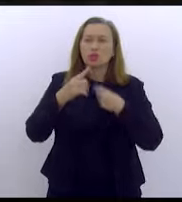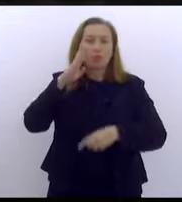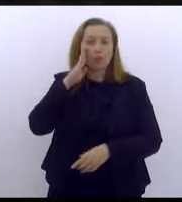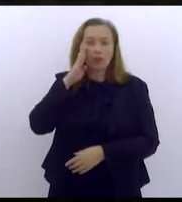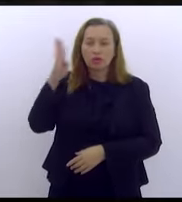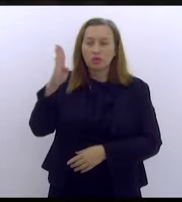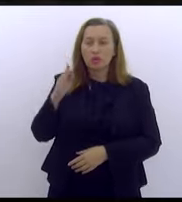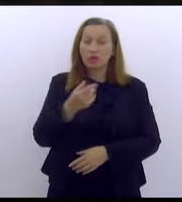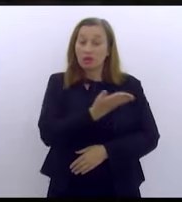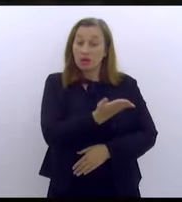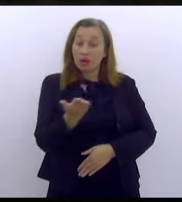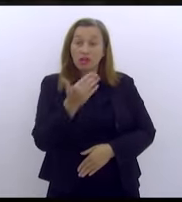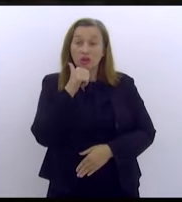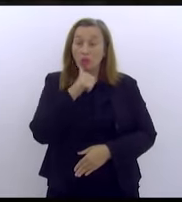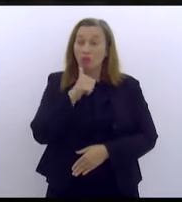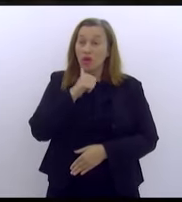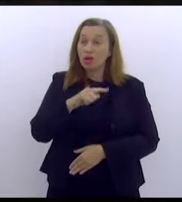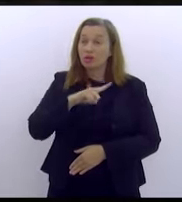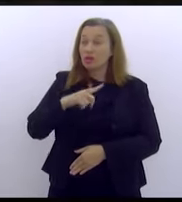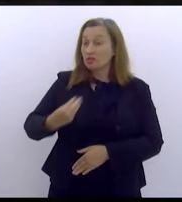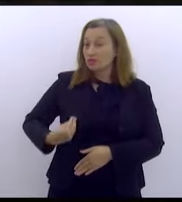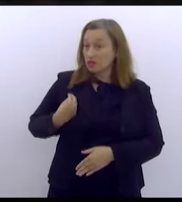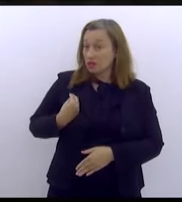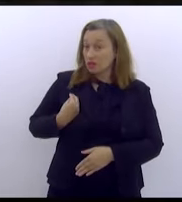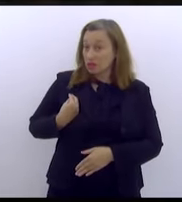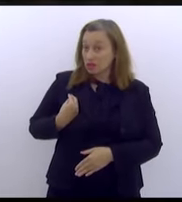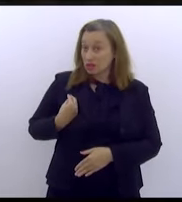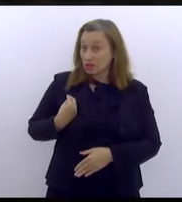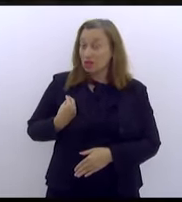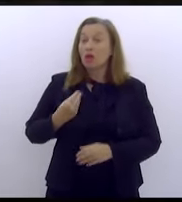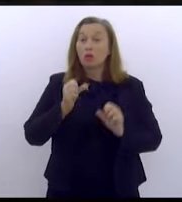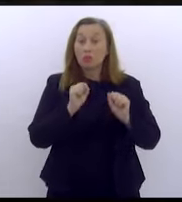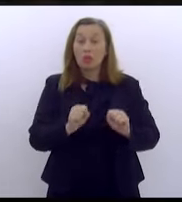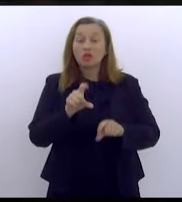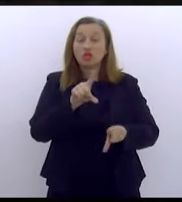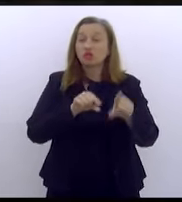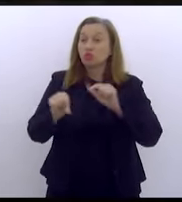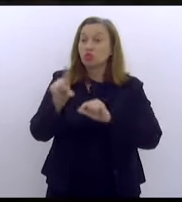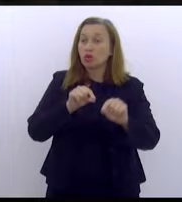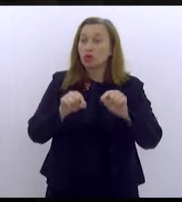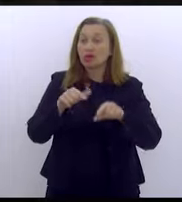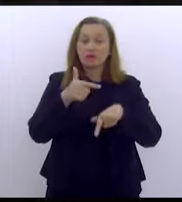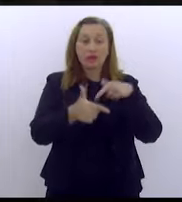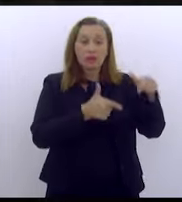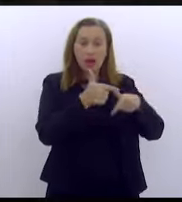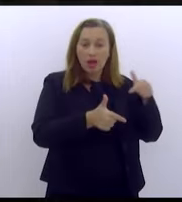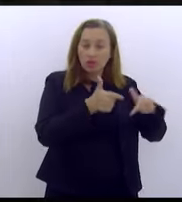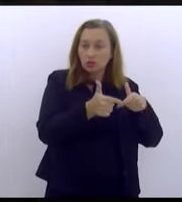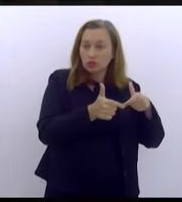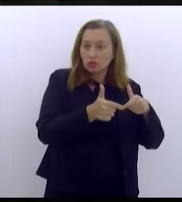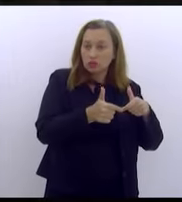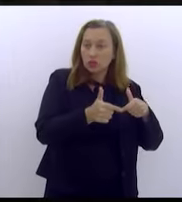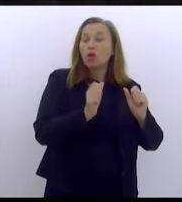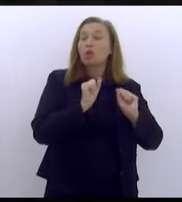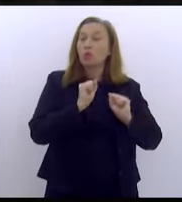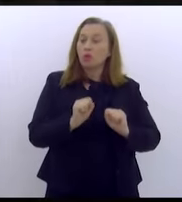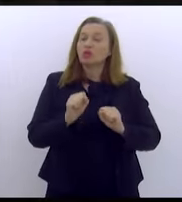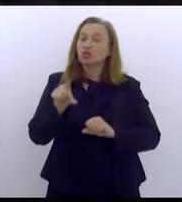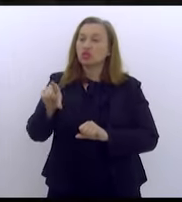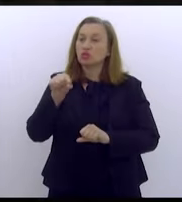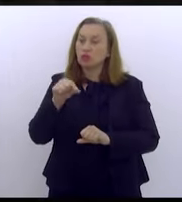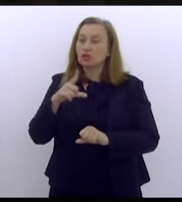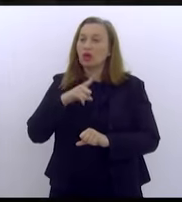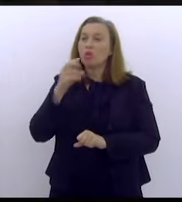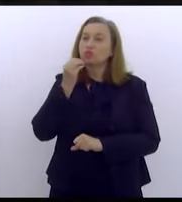essas mulheres tenham as suas vidas plenamente, que ela possa escolher trabalho, que ela possa escolher ter